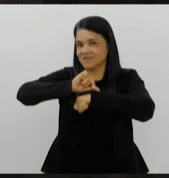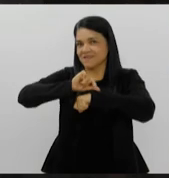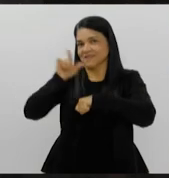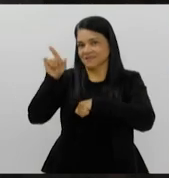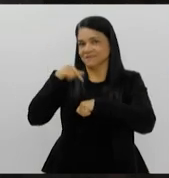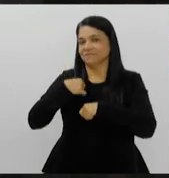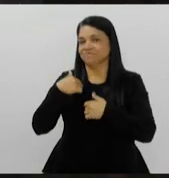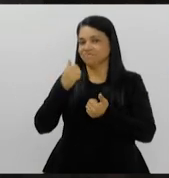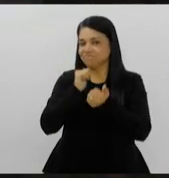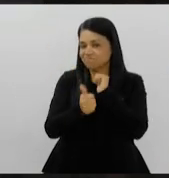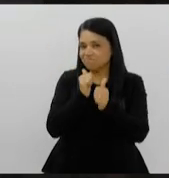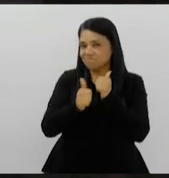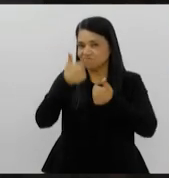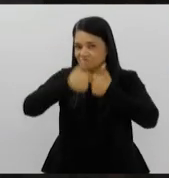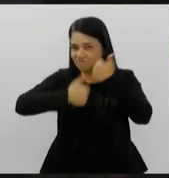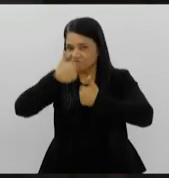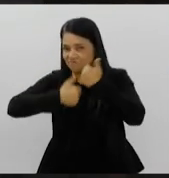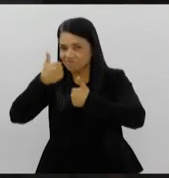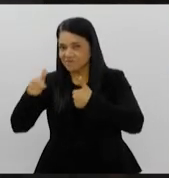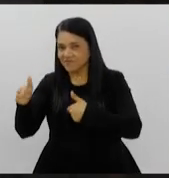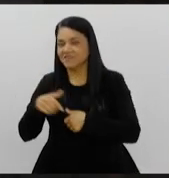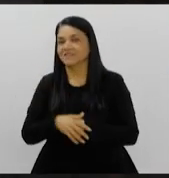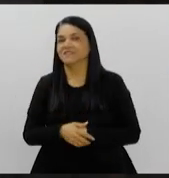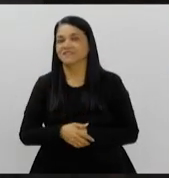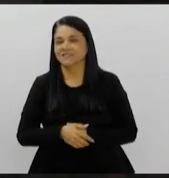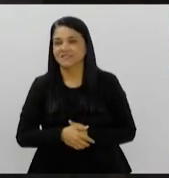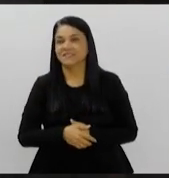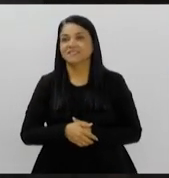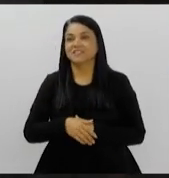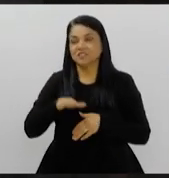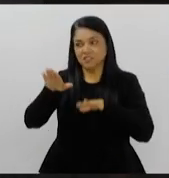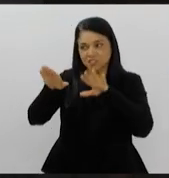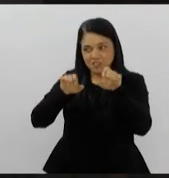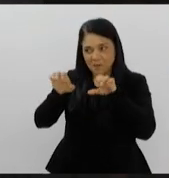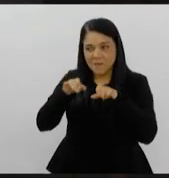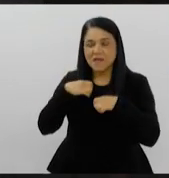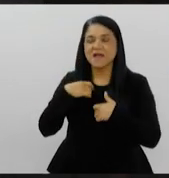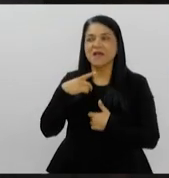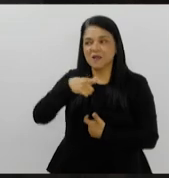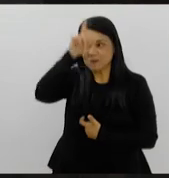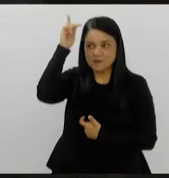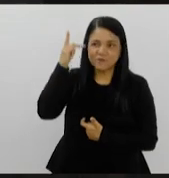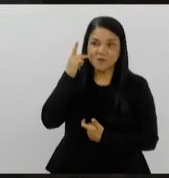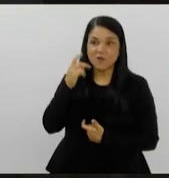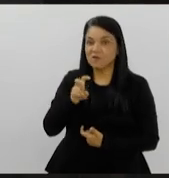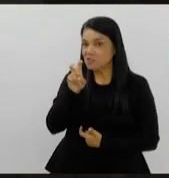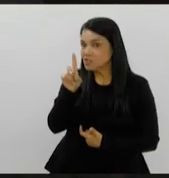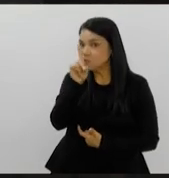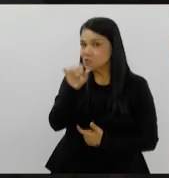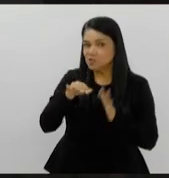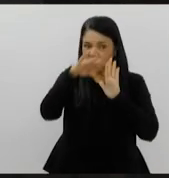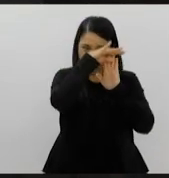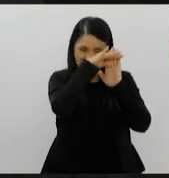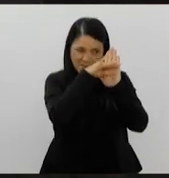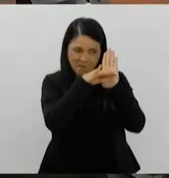Deputado Luiz Paulo tem que convocar a seleção, hein? Vossa Excelência tem 5 dias para convocar a lista.